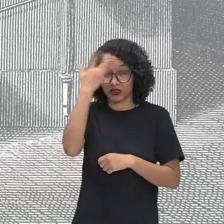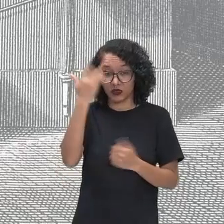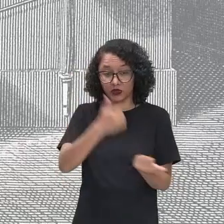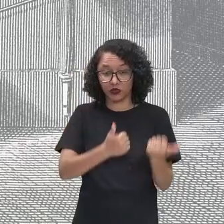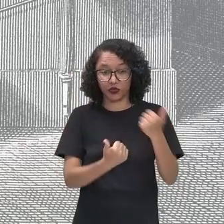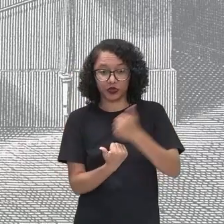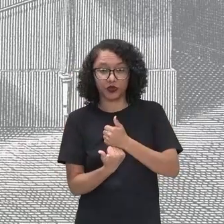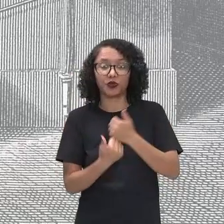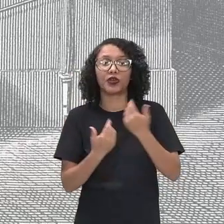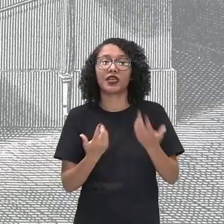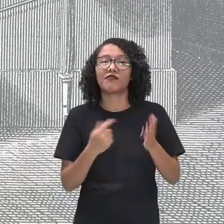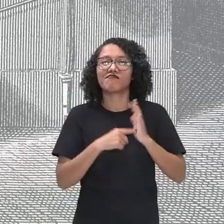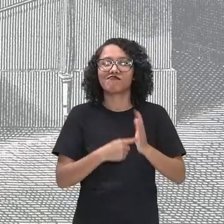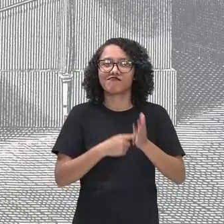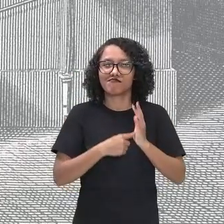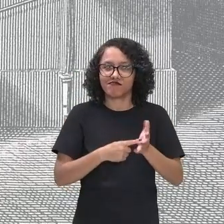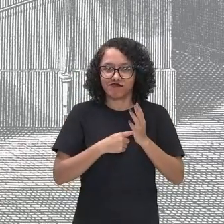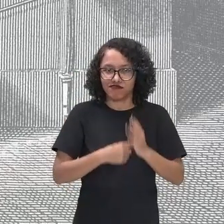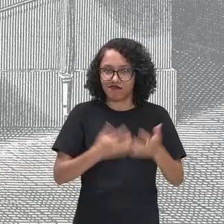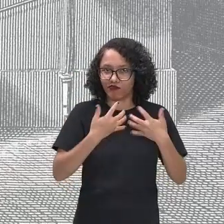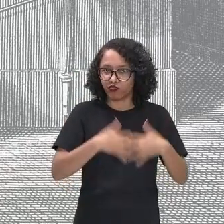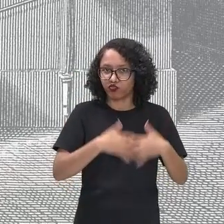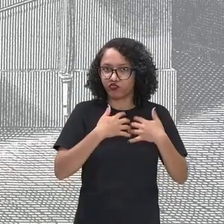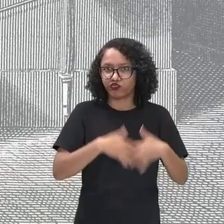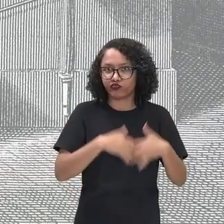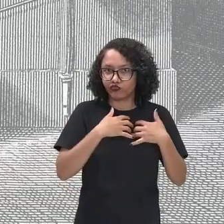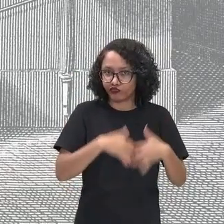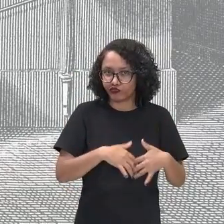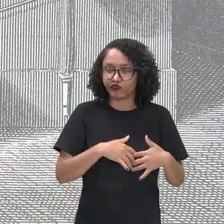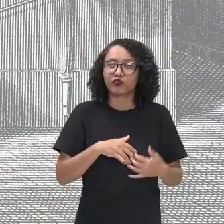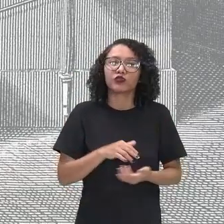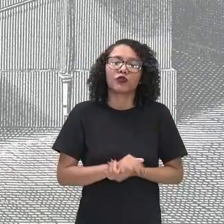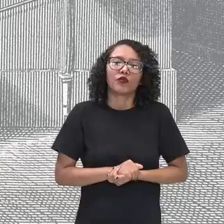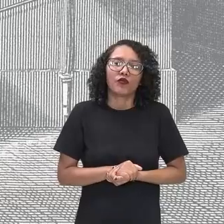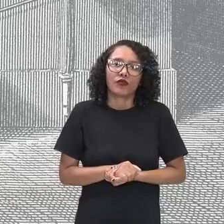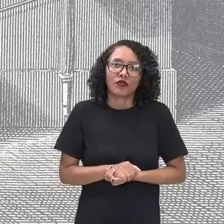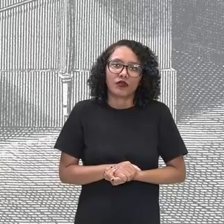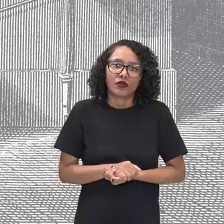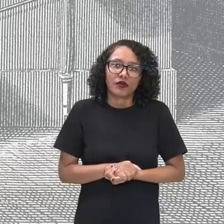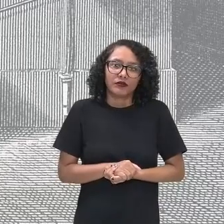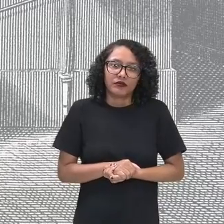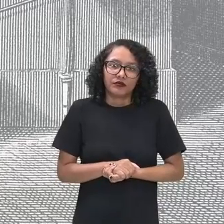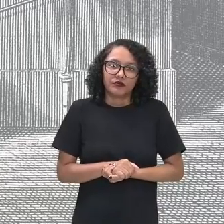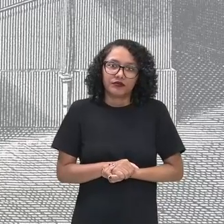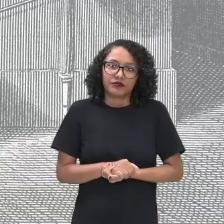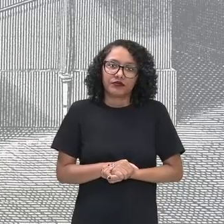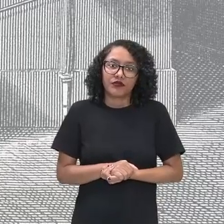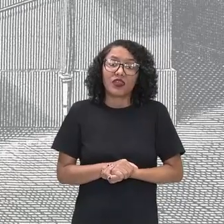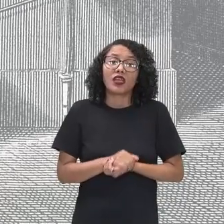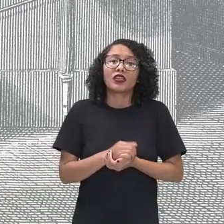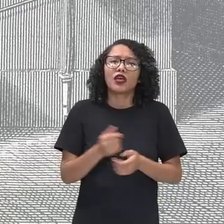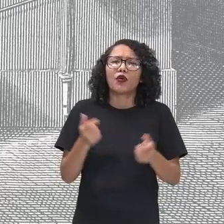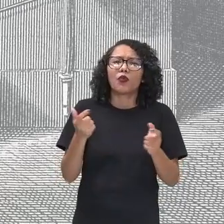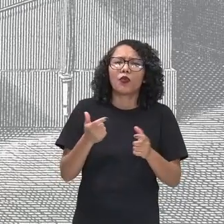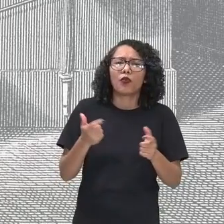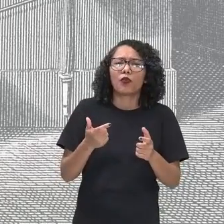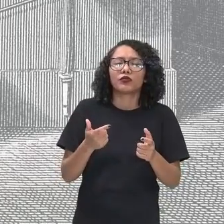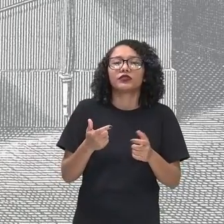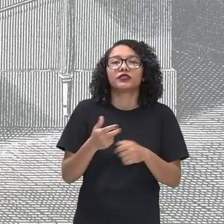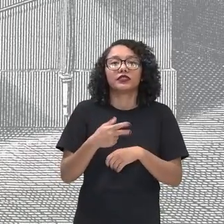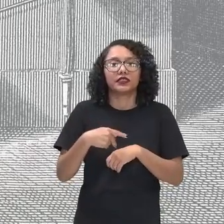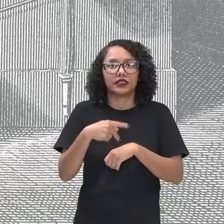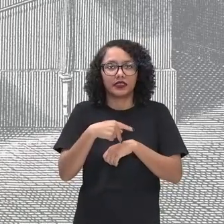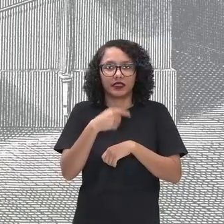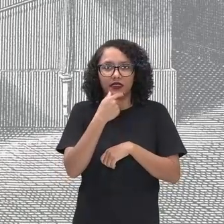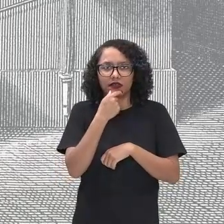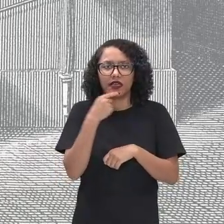poucos pelas máquinas, certo? Aí a gente viu que ela aconteceu na Inglaterra. Por que a